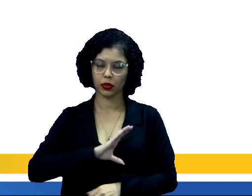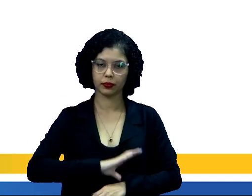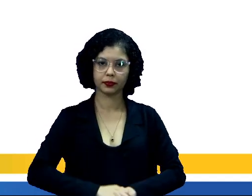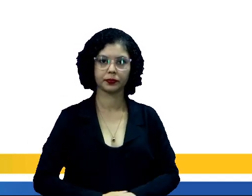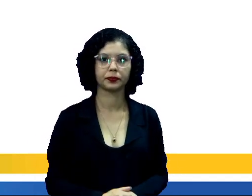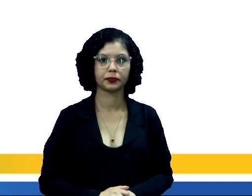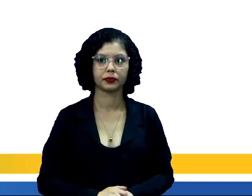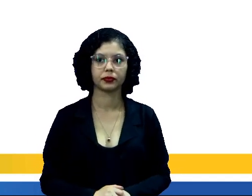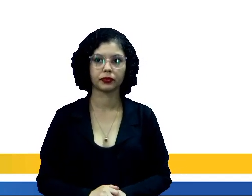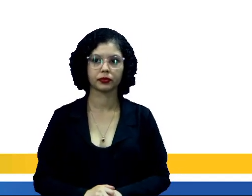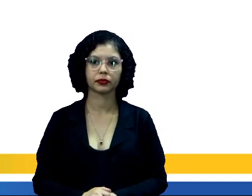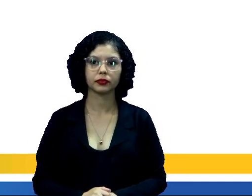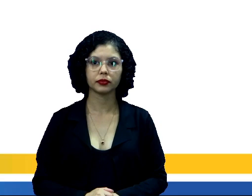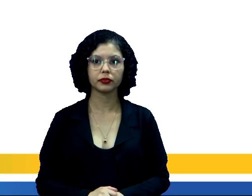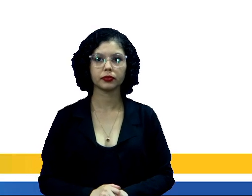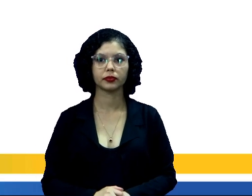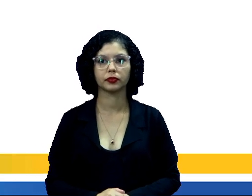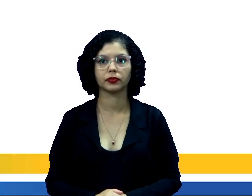portuguesa.